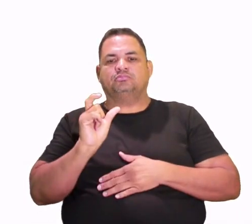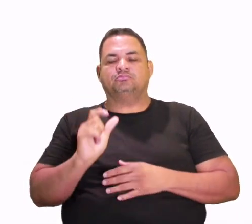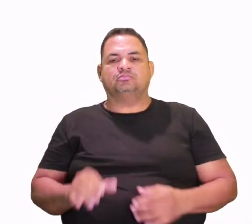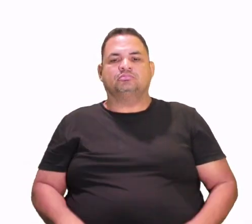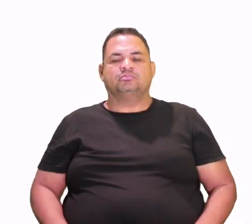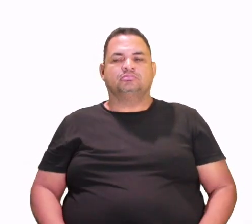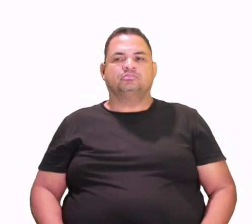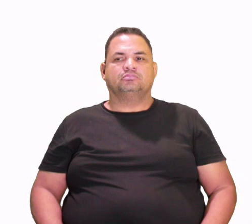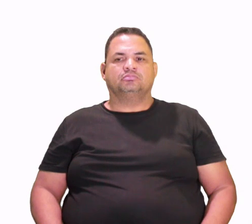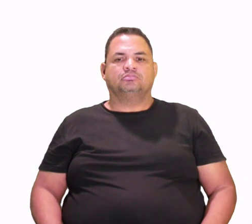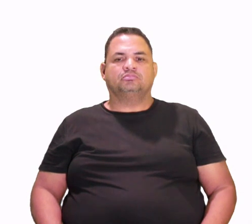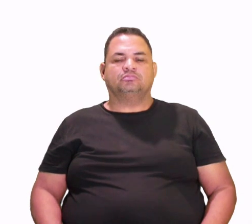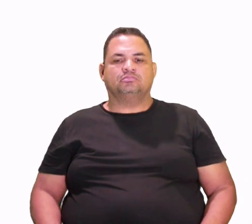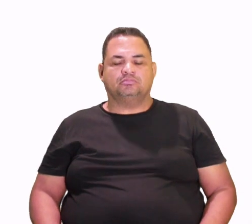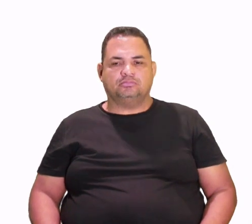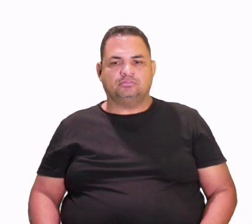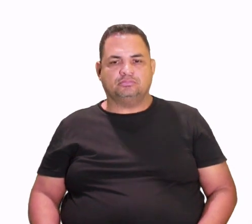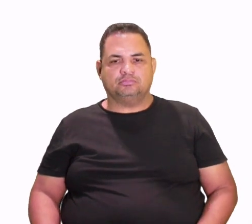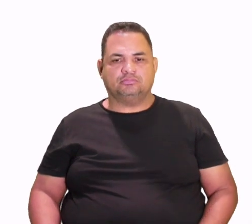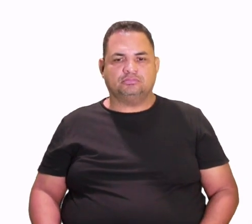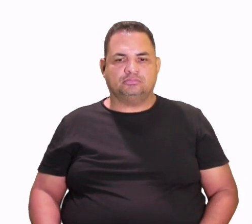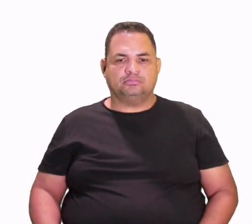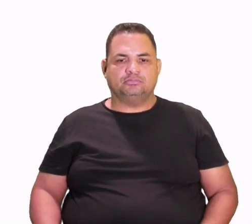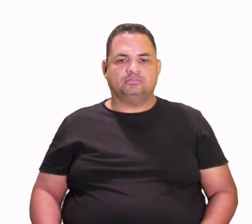da qual você está